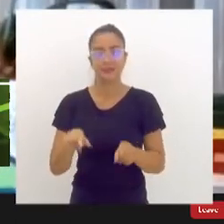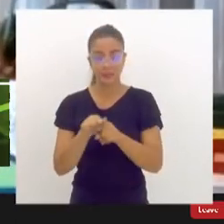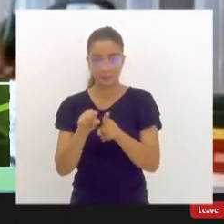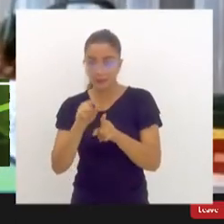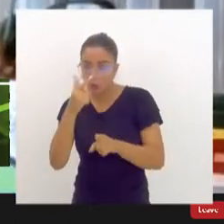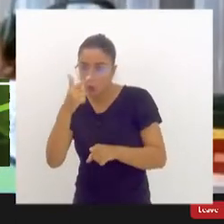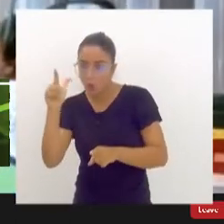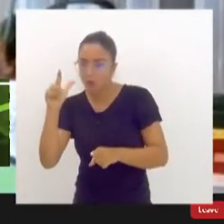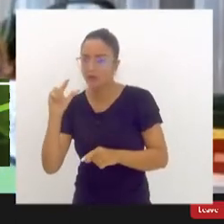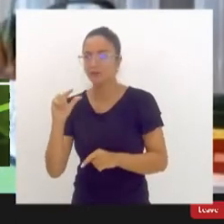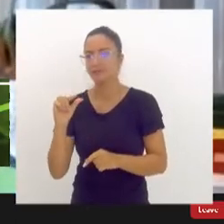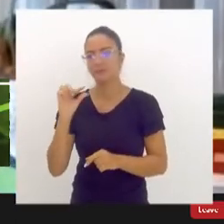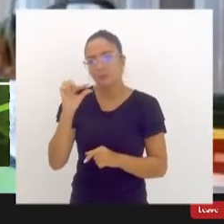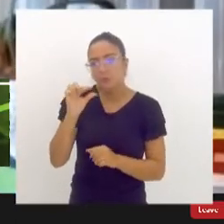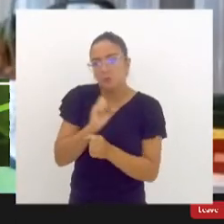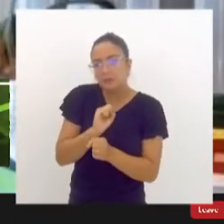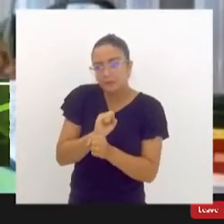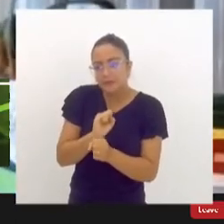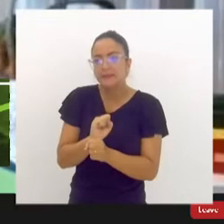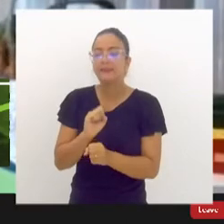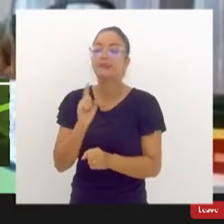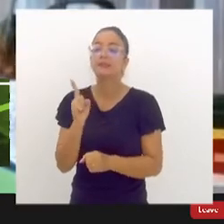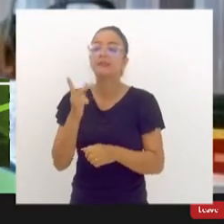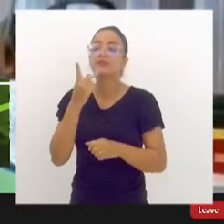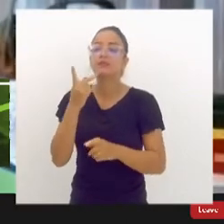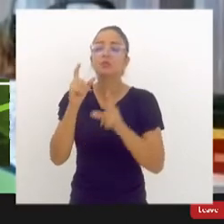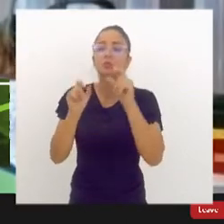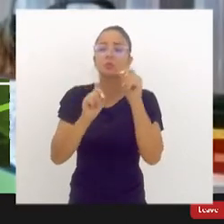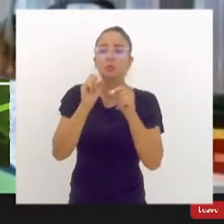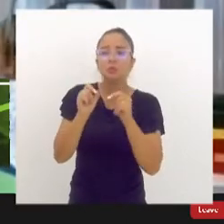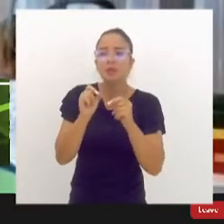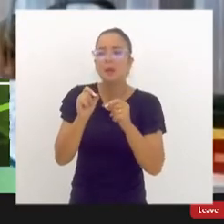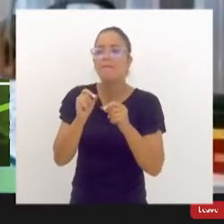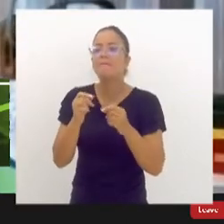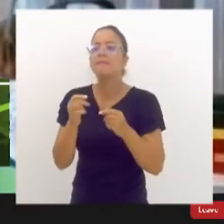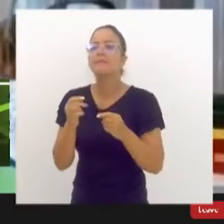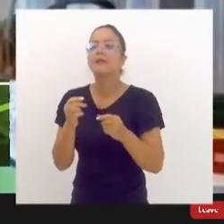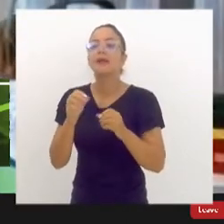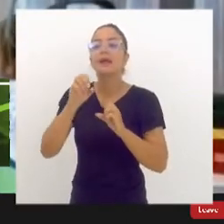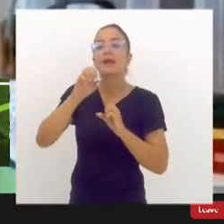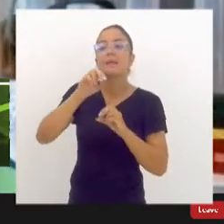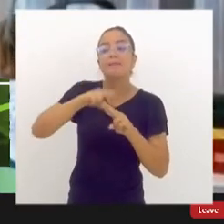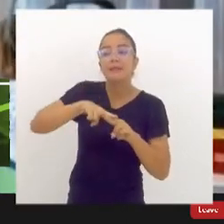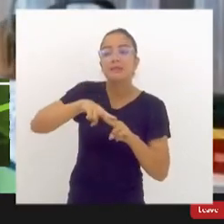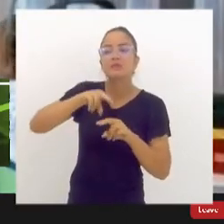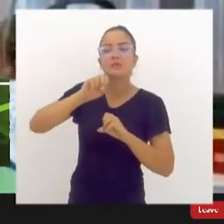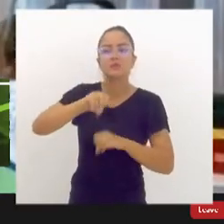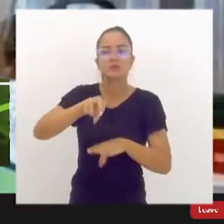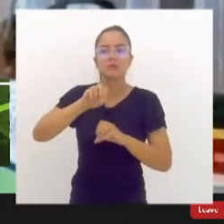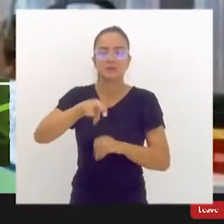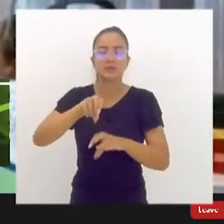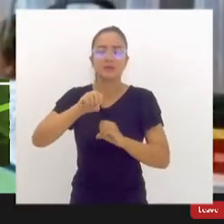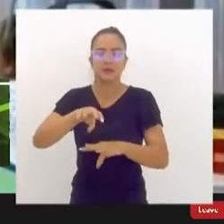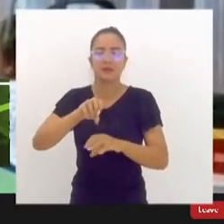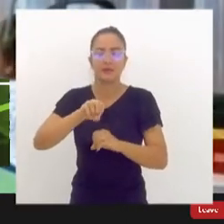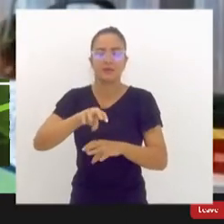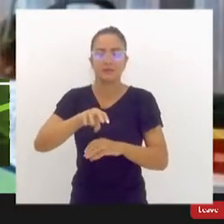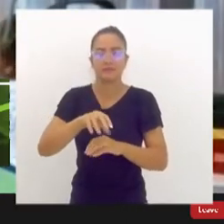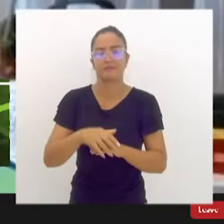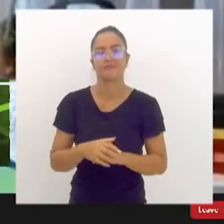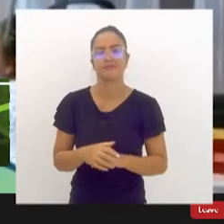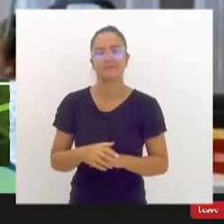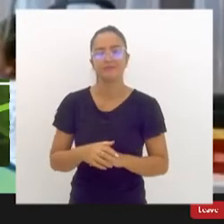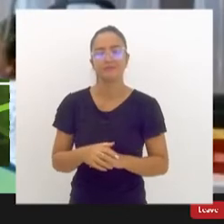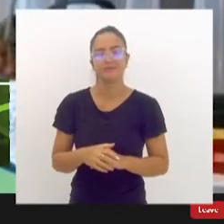processo, que é a deliberação sobre educação prisional, que contou e conta com a participação